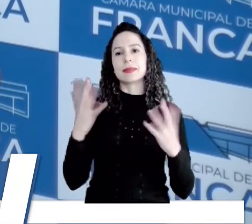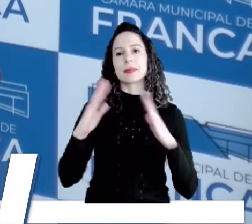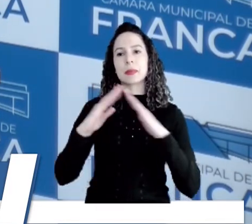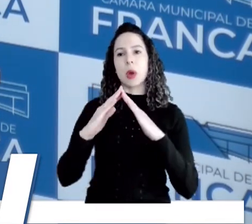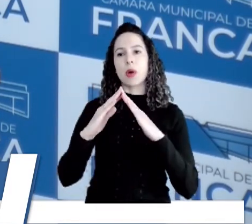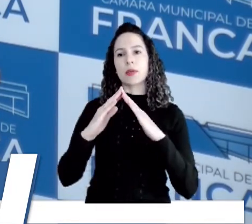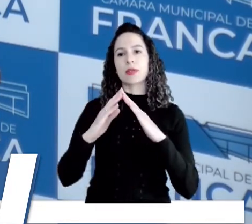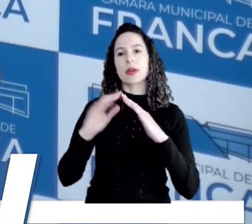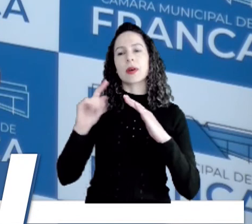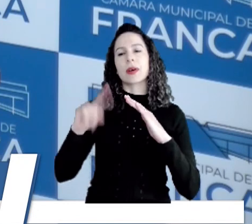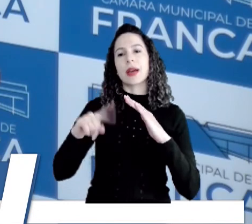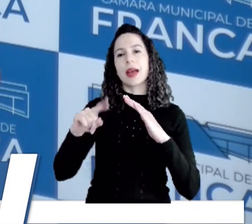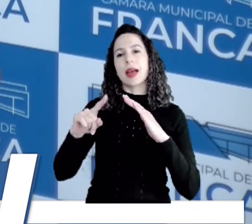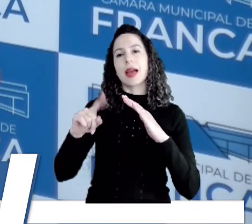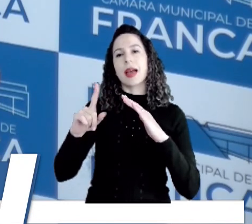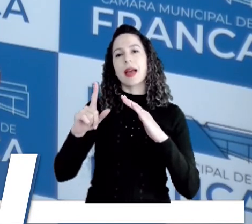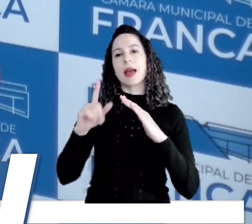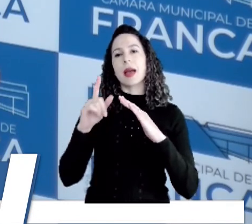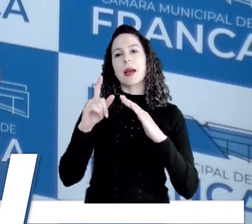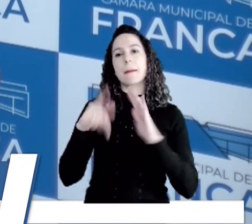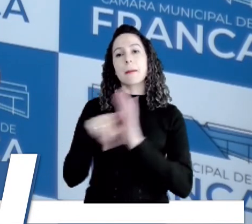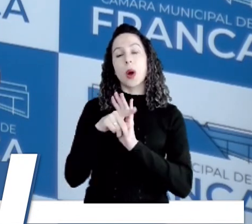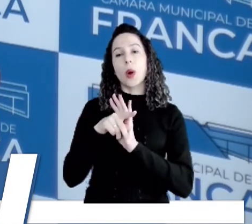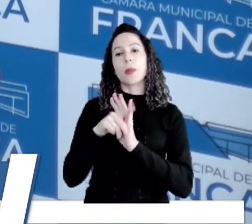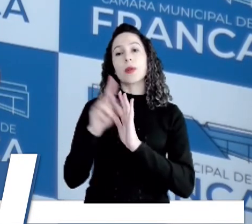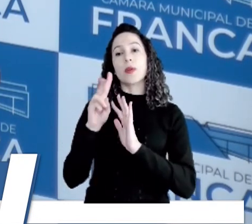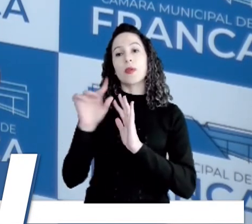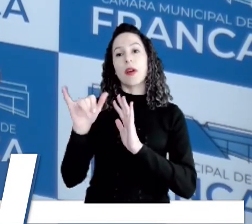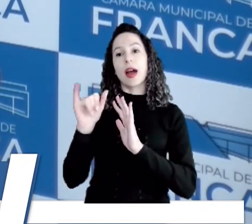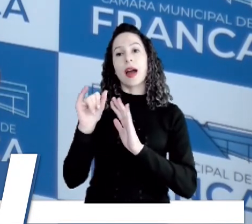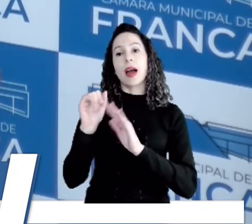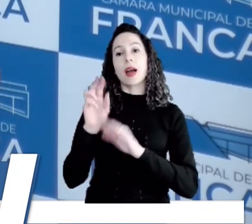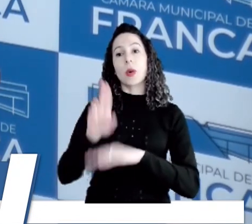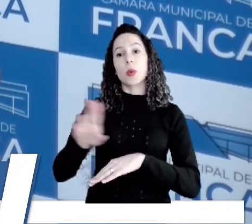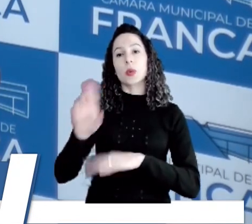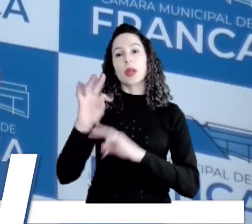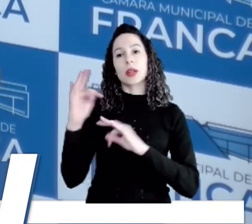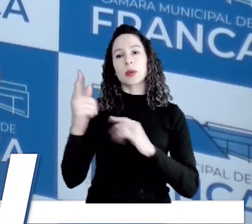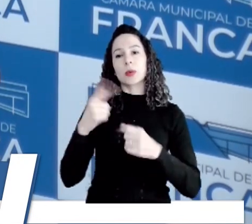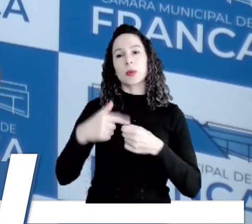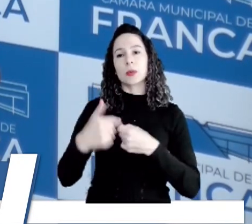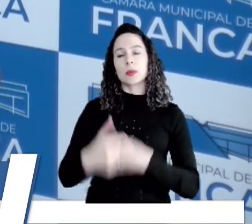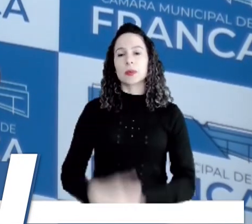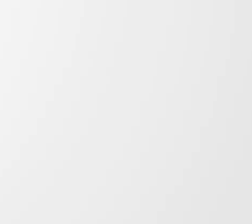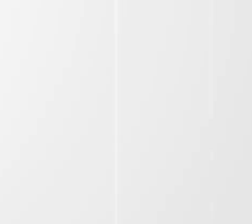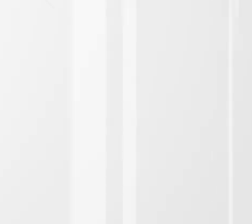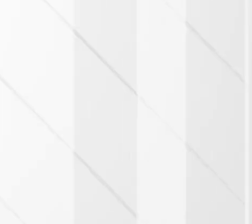é um bem que vai ser usado por todos da nossa cidade.